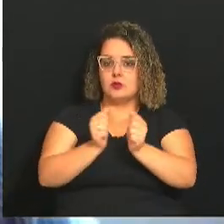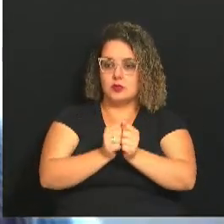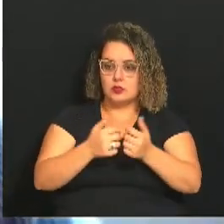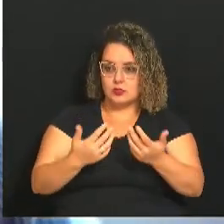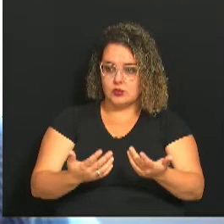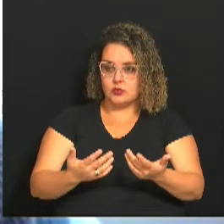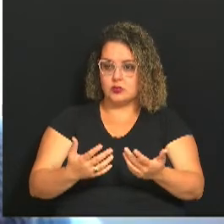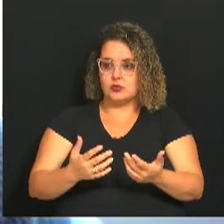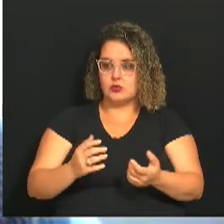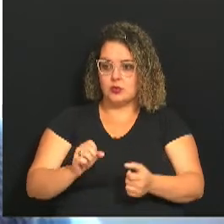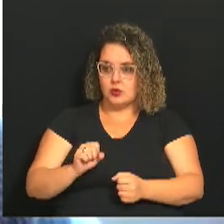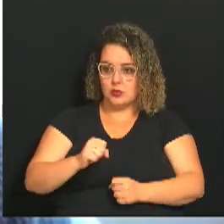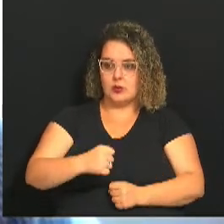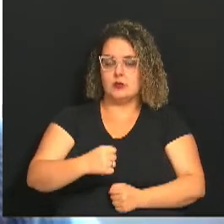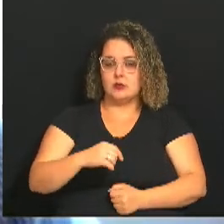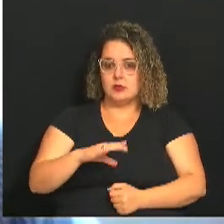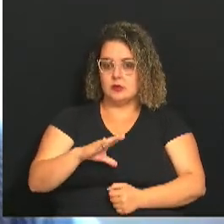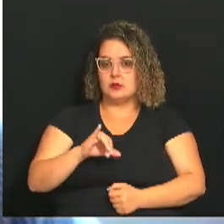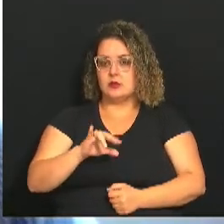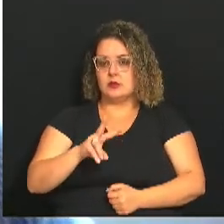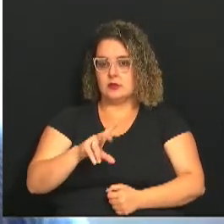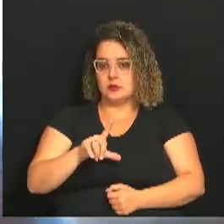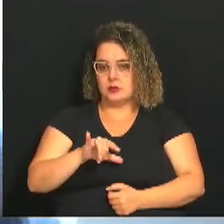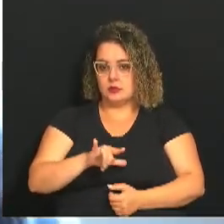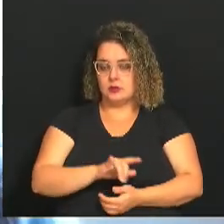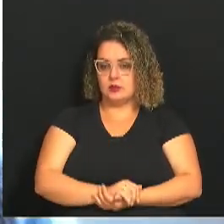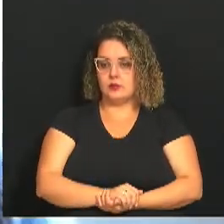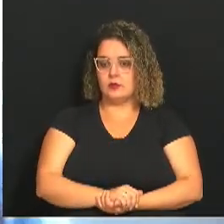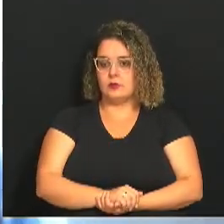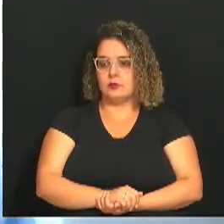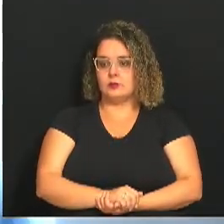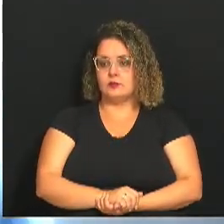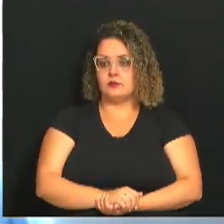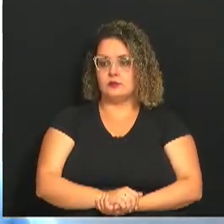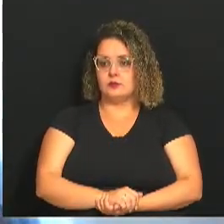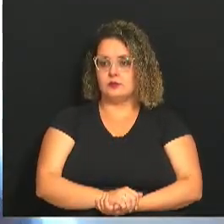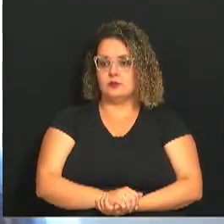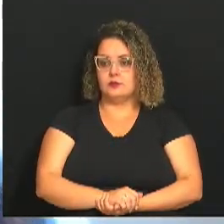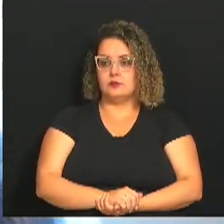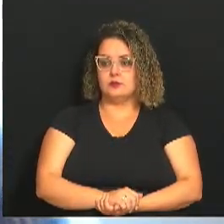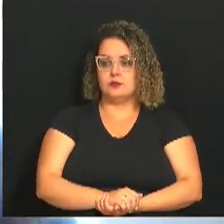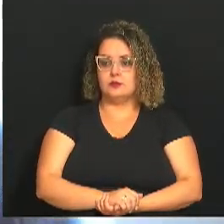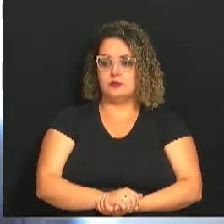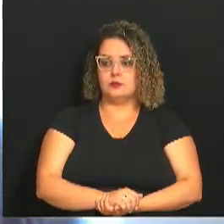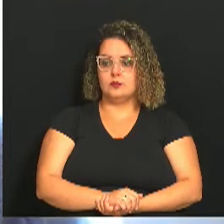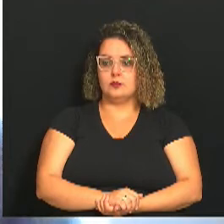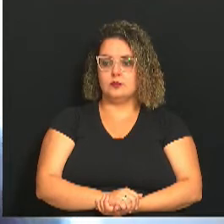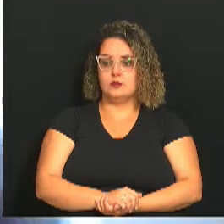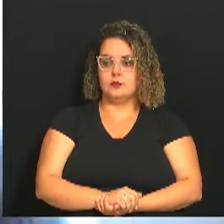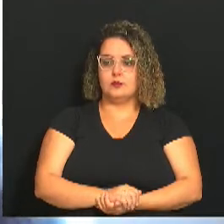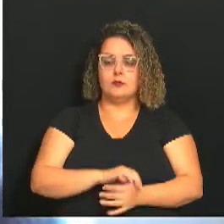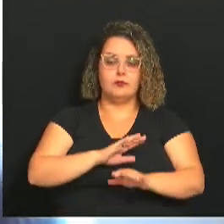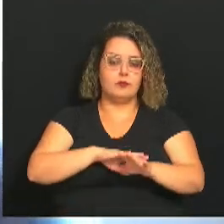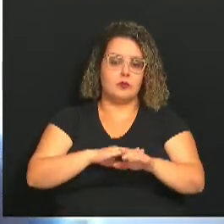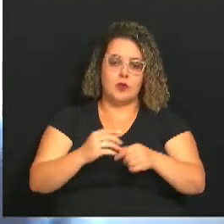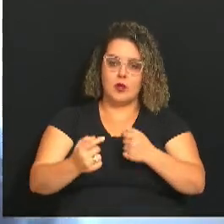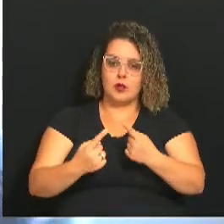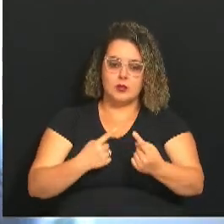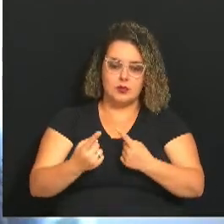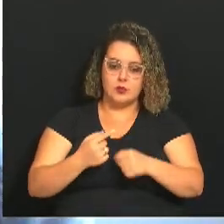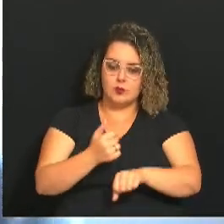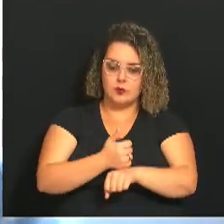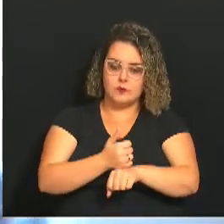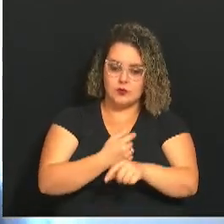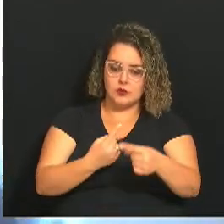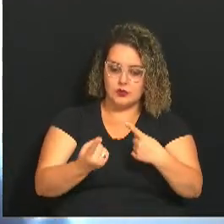Defesa Civil, né, e possivelmente com agentes de trânsito, né, e outros